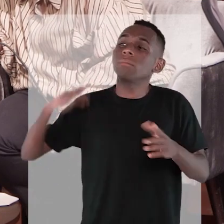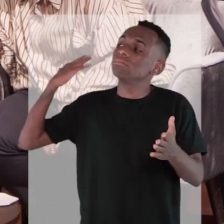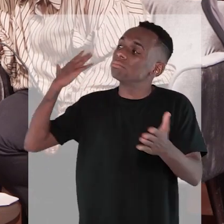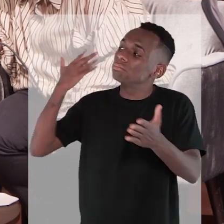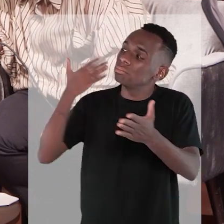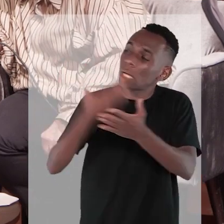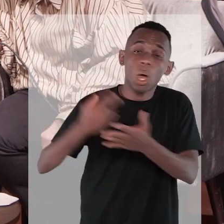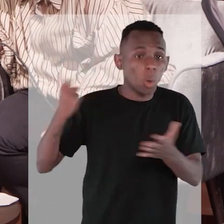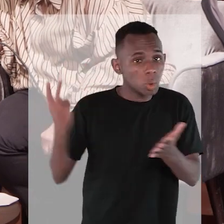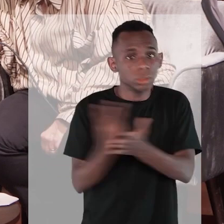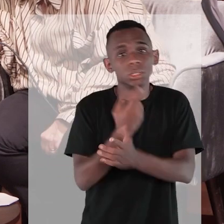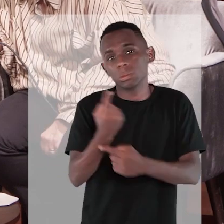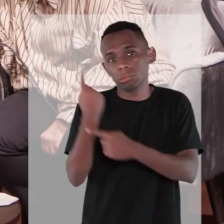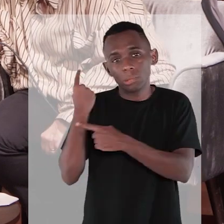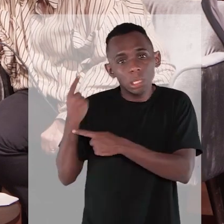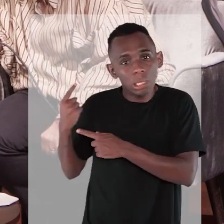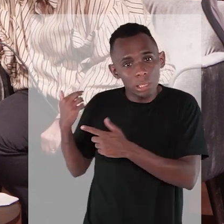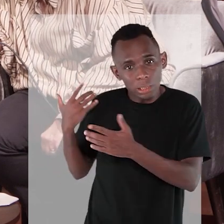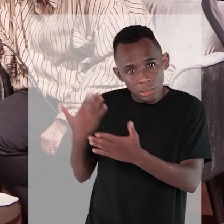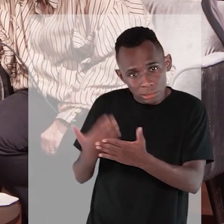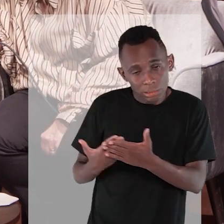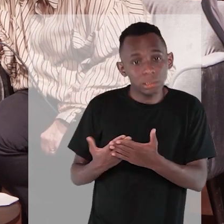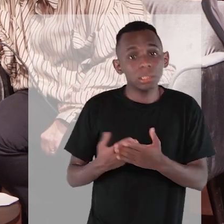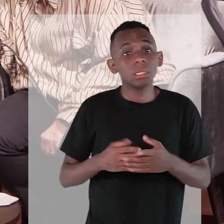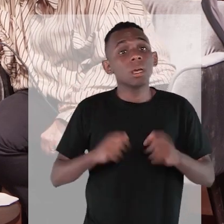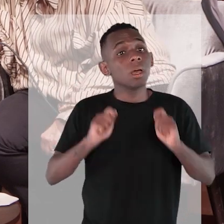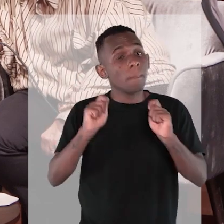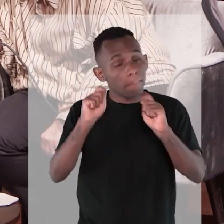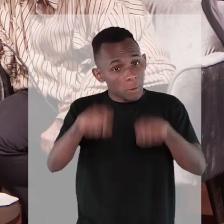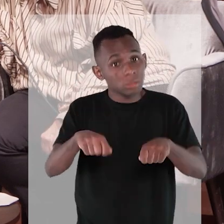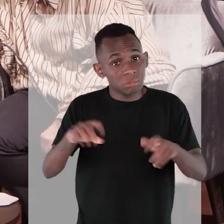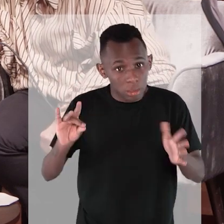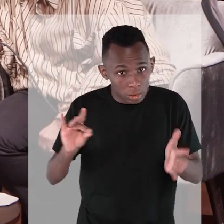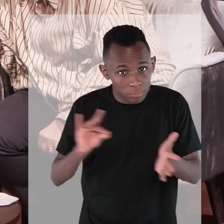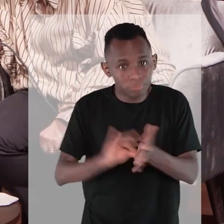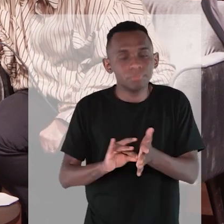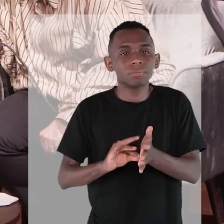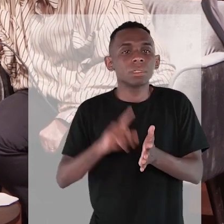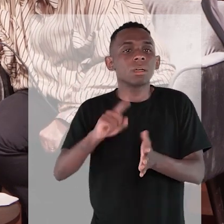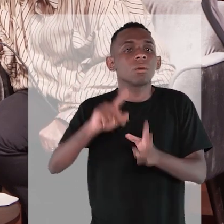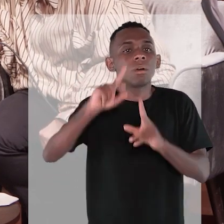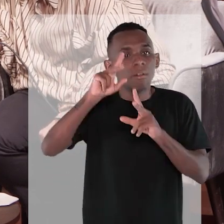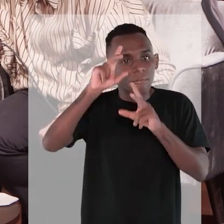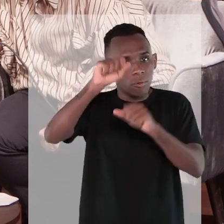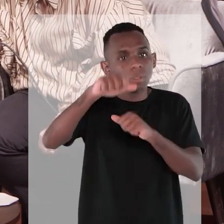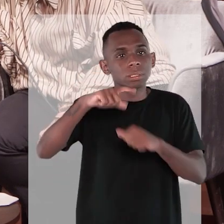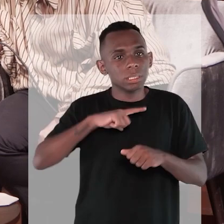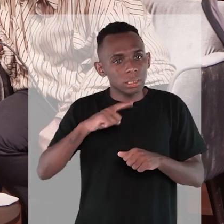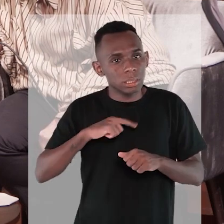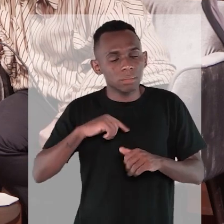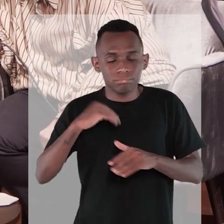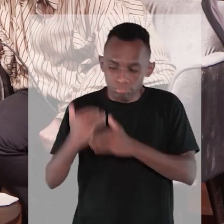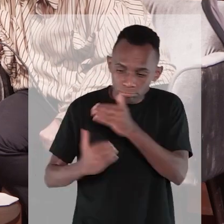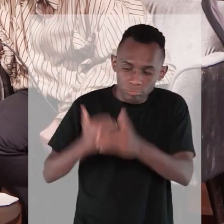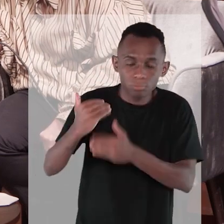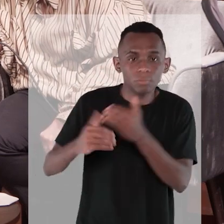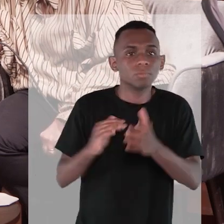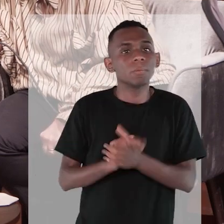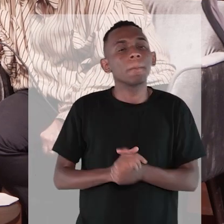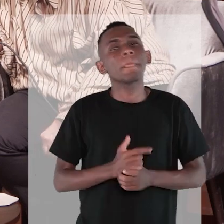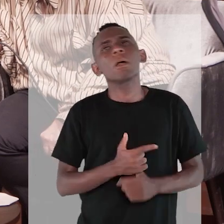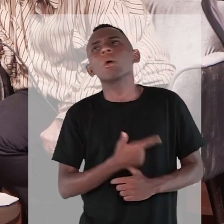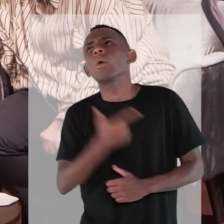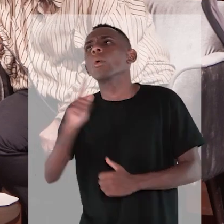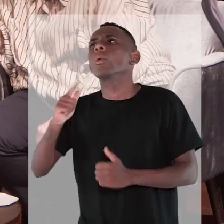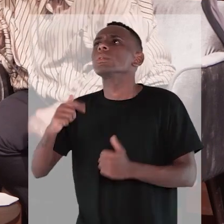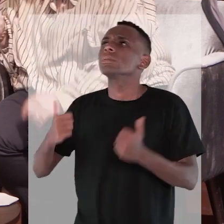tradição, né, de convívio, e é uma possibilidade real, porque é uma força que tem capilaridade. Qual outra força